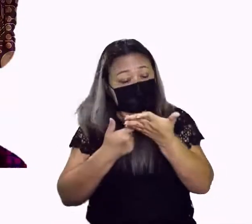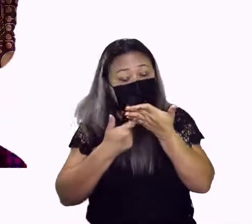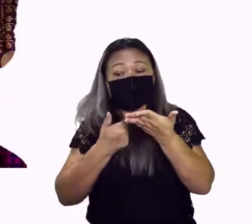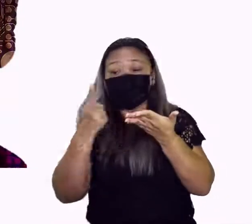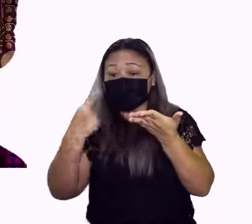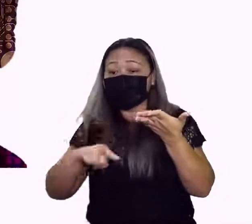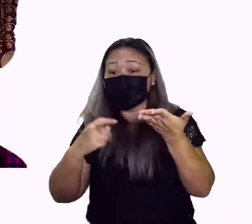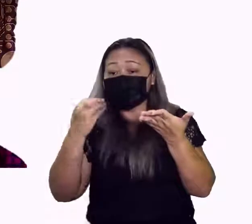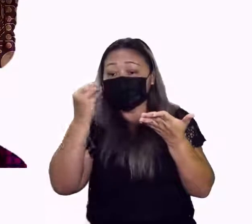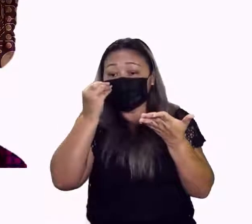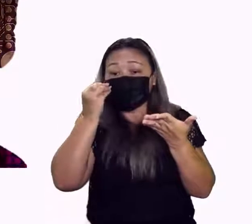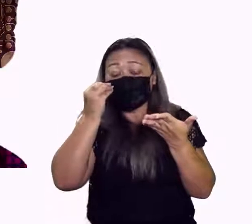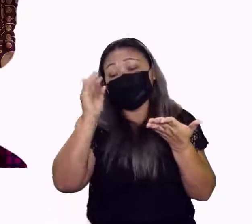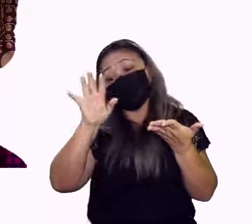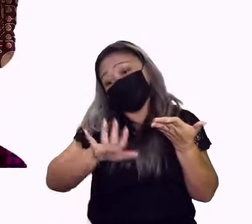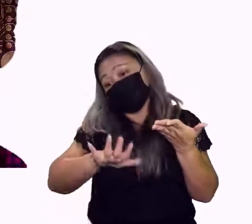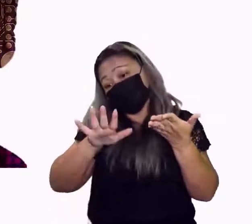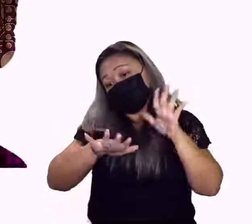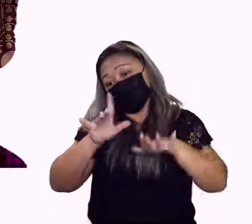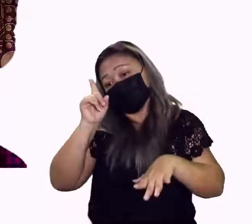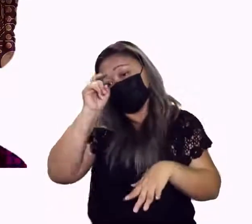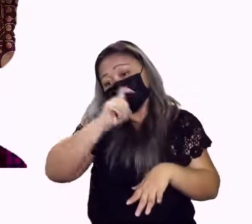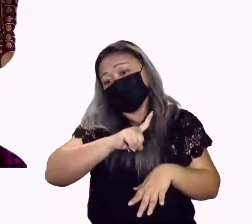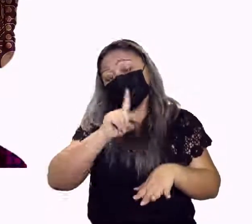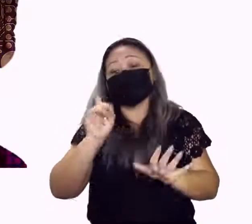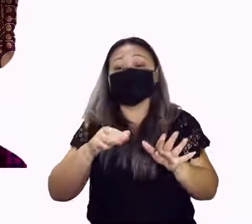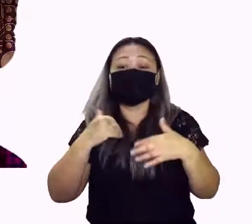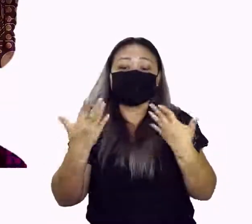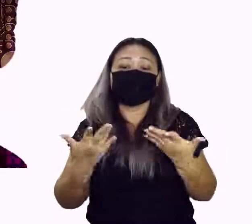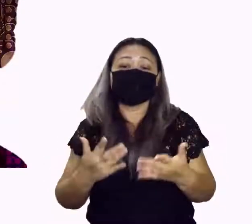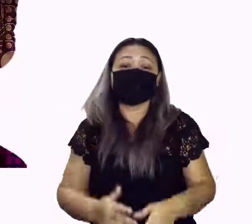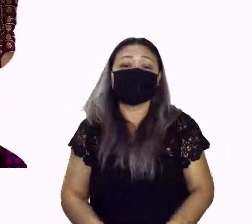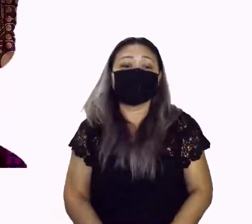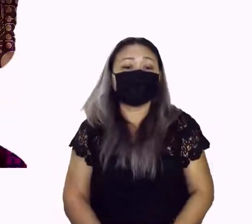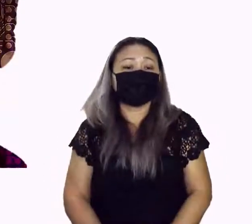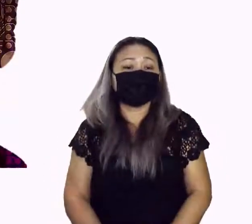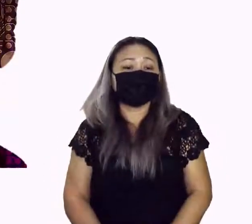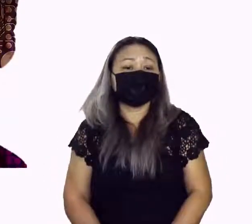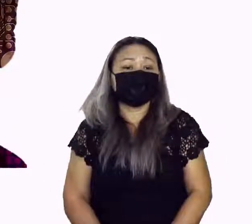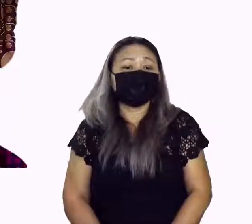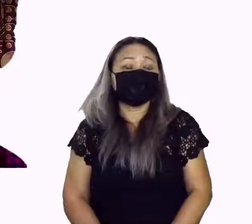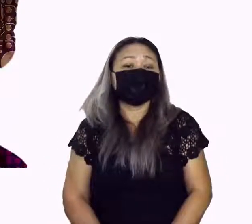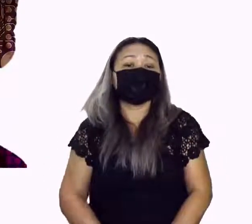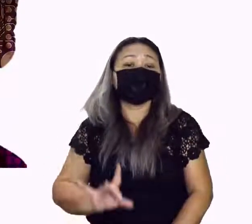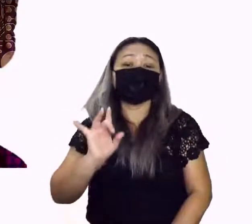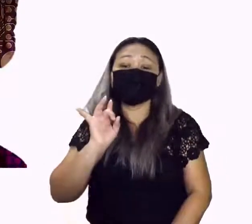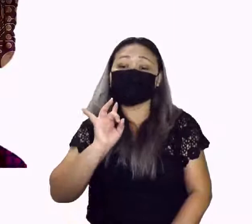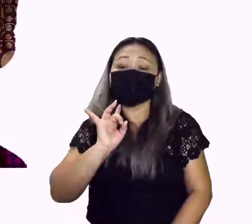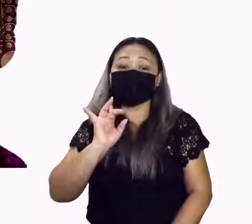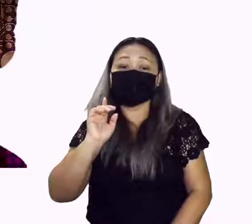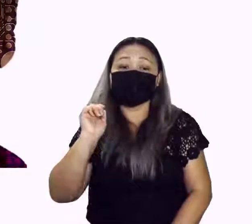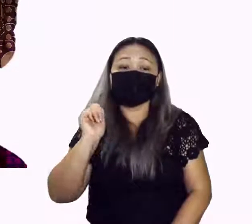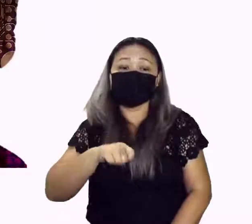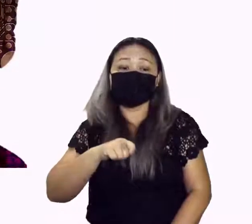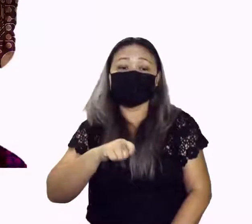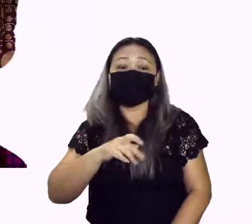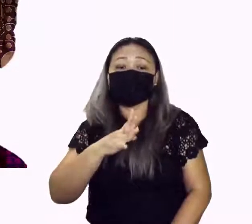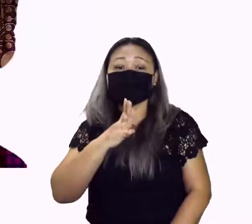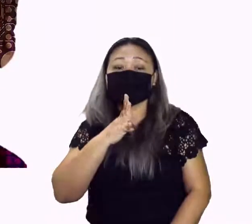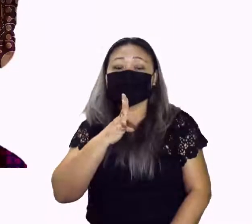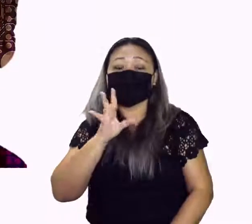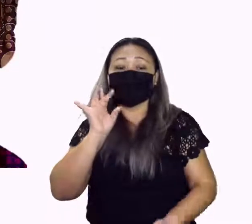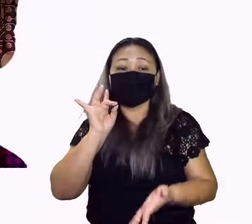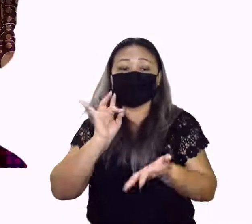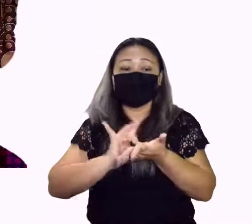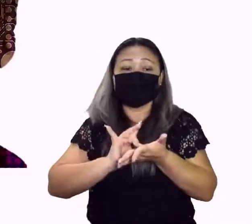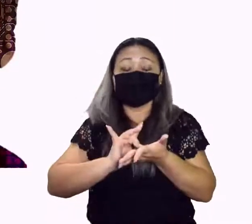verificar. Às vezes é difícil, né, mas procure fazer isso. Ou seja, só podemos